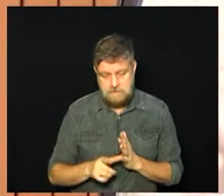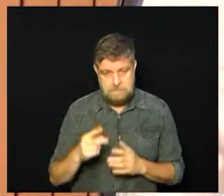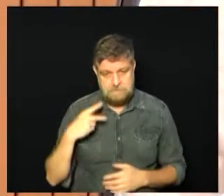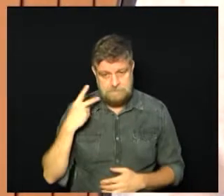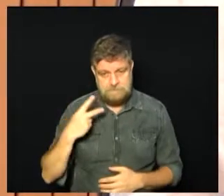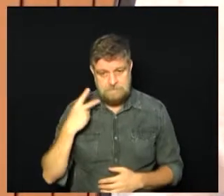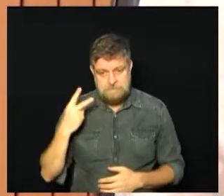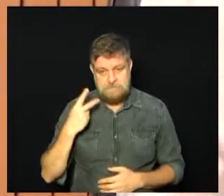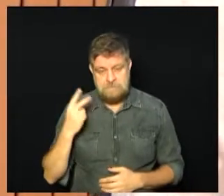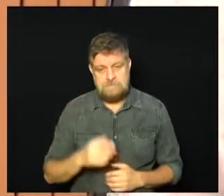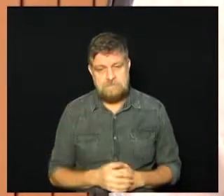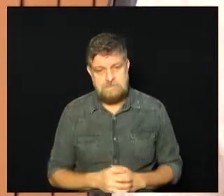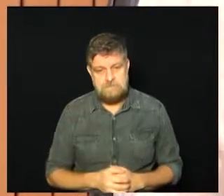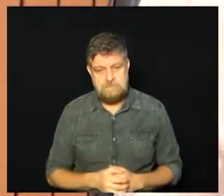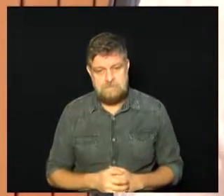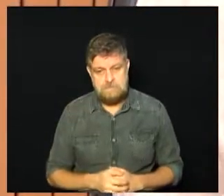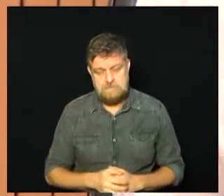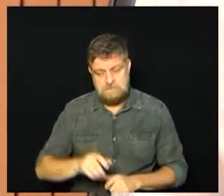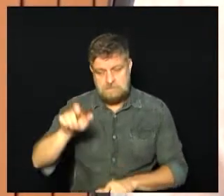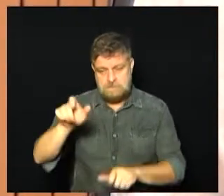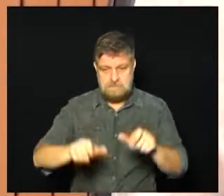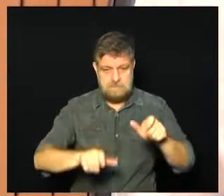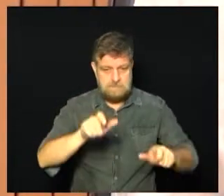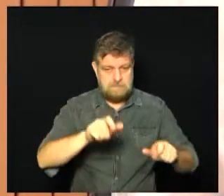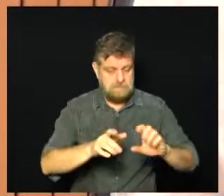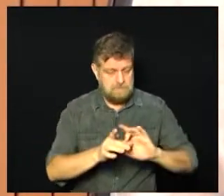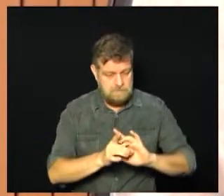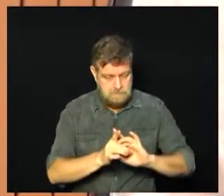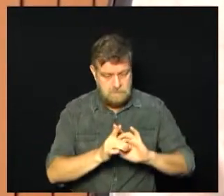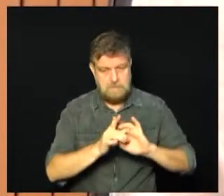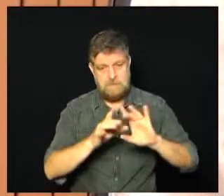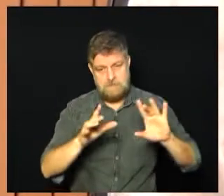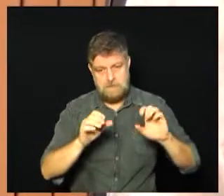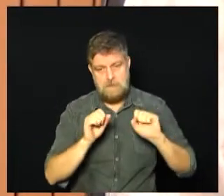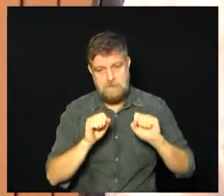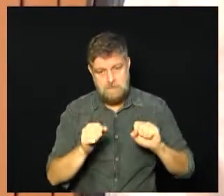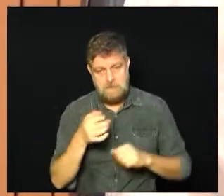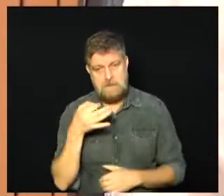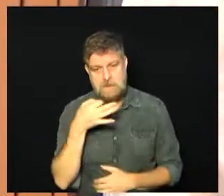gente abre para os cidadãos presentes.